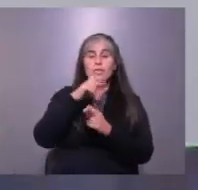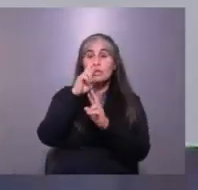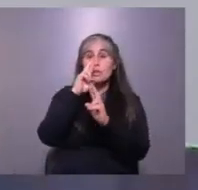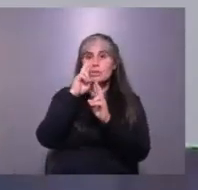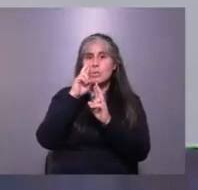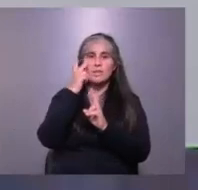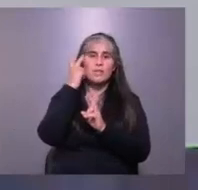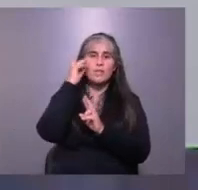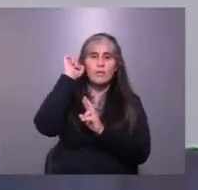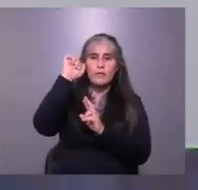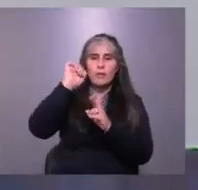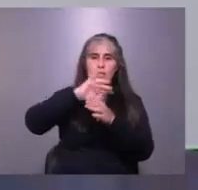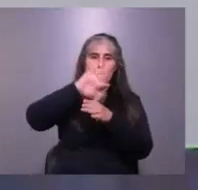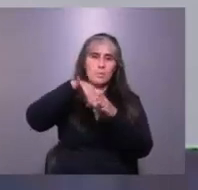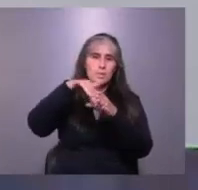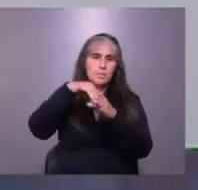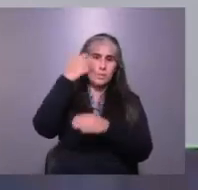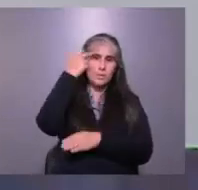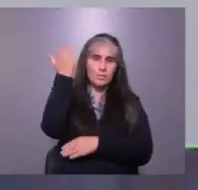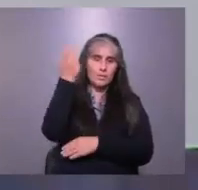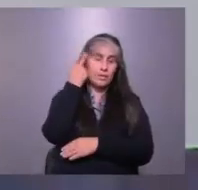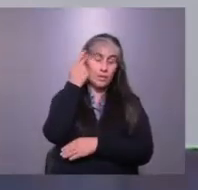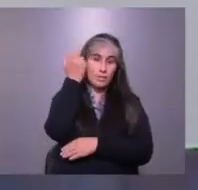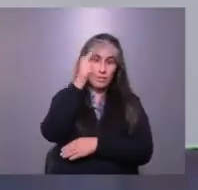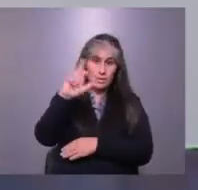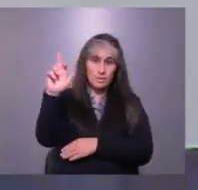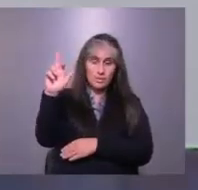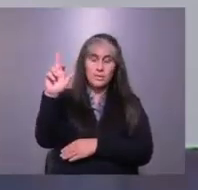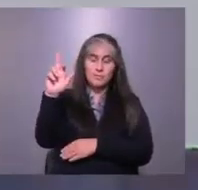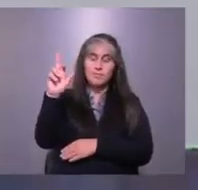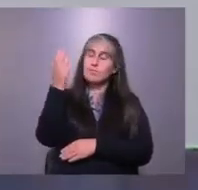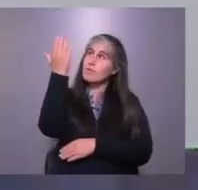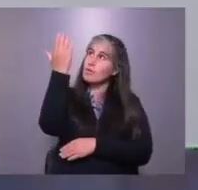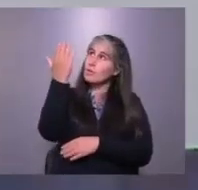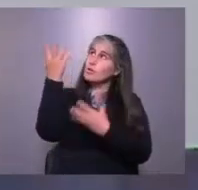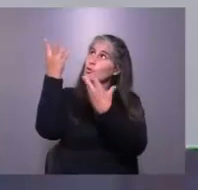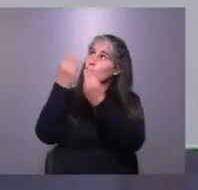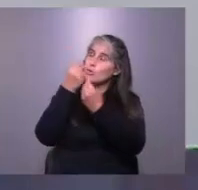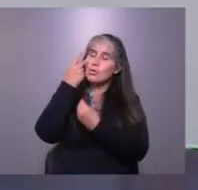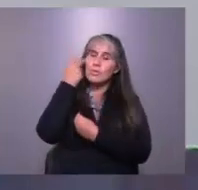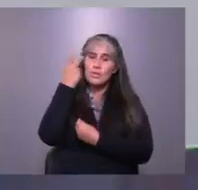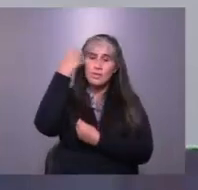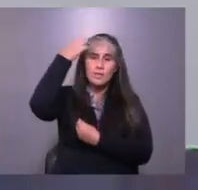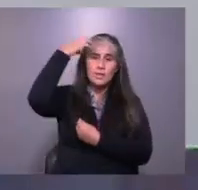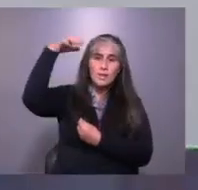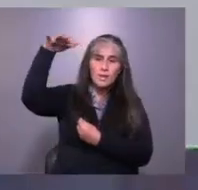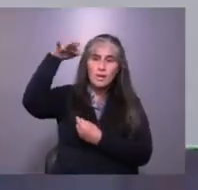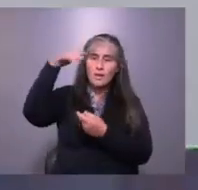sua vida imortal. Ele que vive e reina pelos séculos